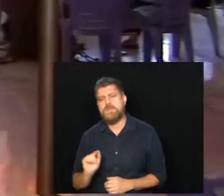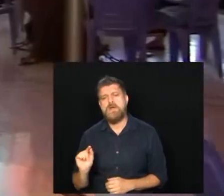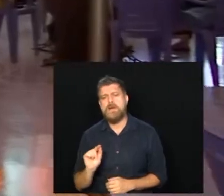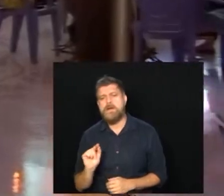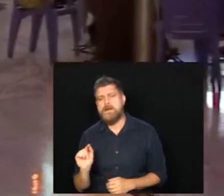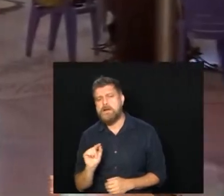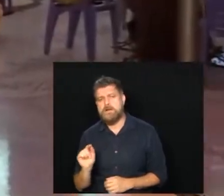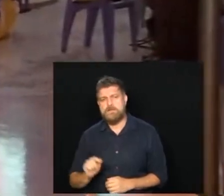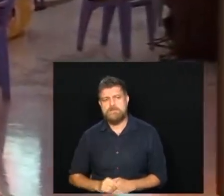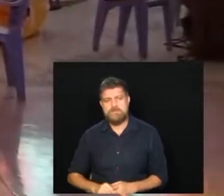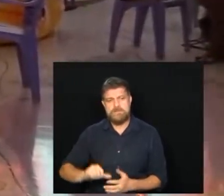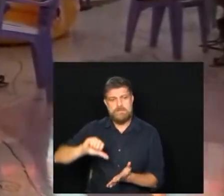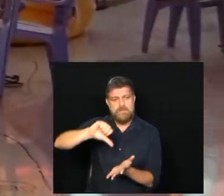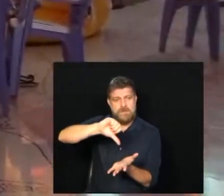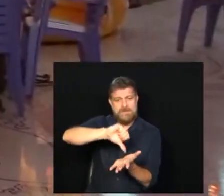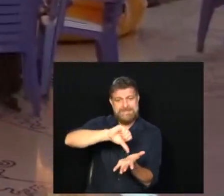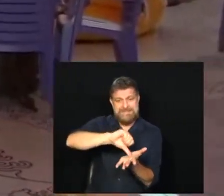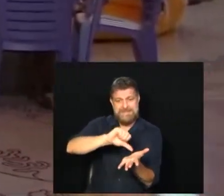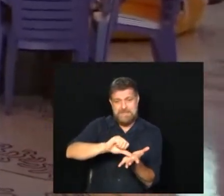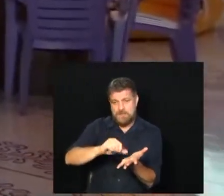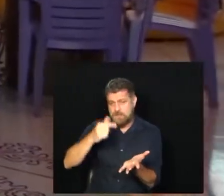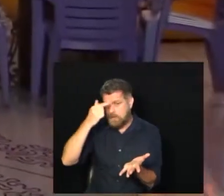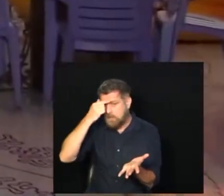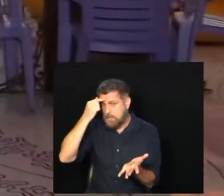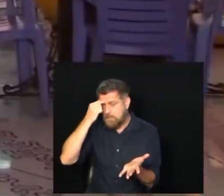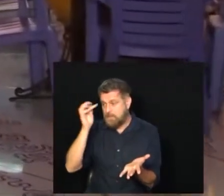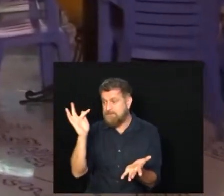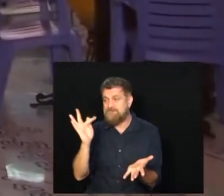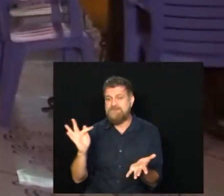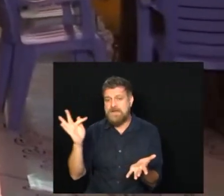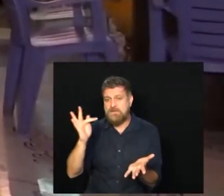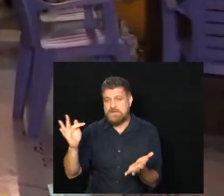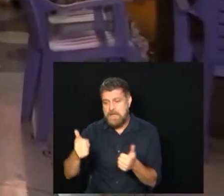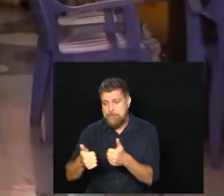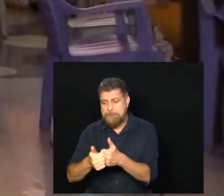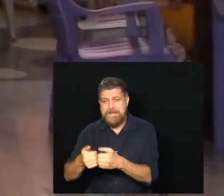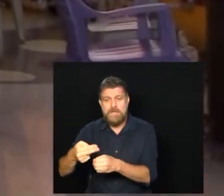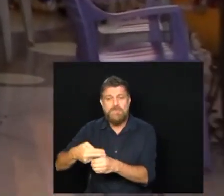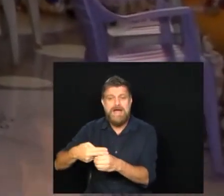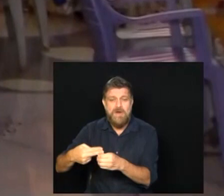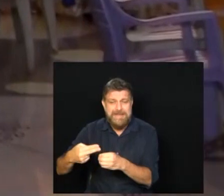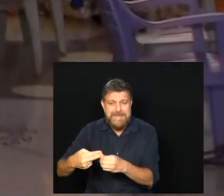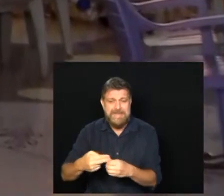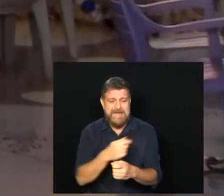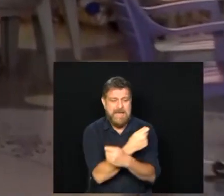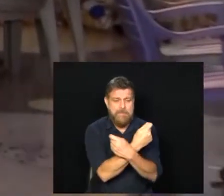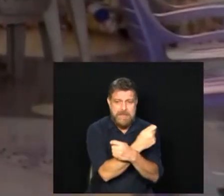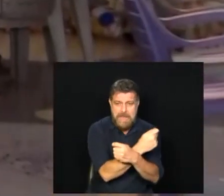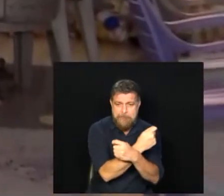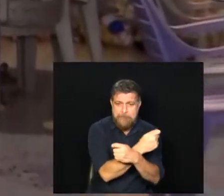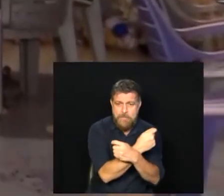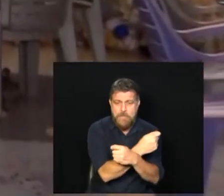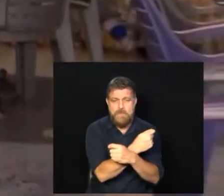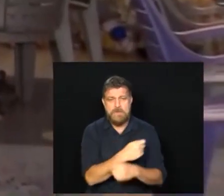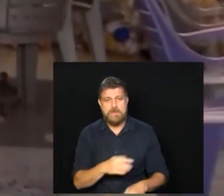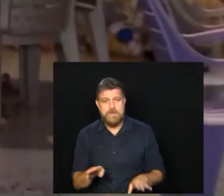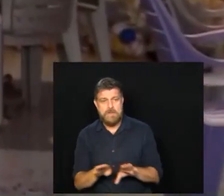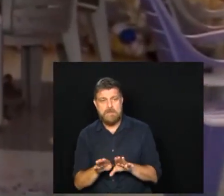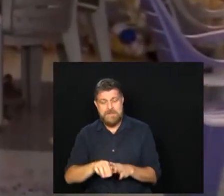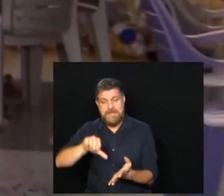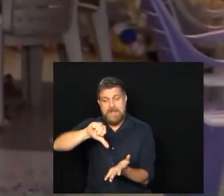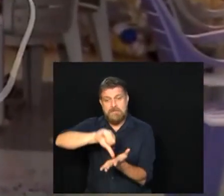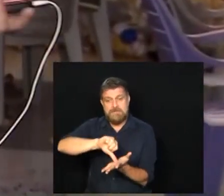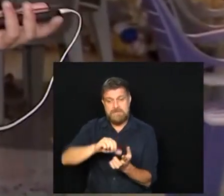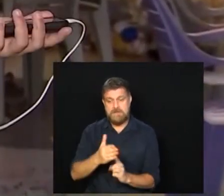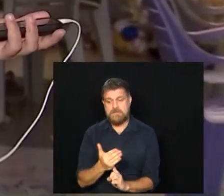de ser um centro universitário, um centro intelectual muito intenso com a Unicamp, com a PUC. E é também um centro tecnológico,